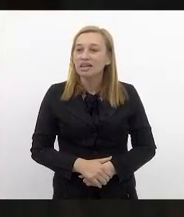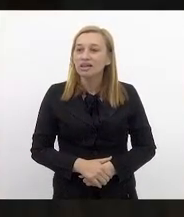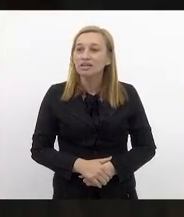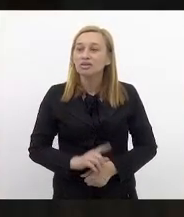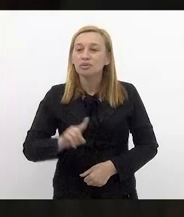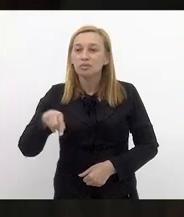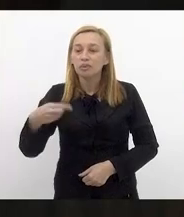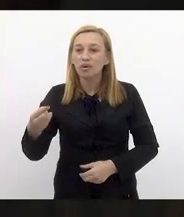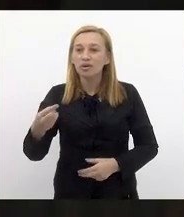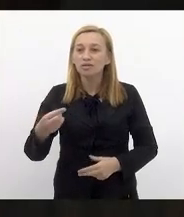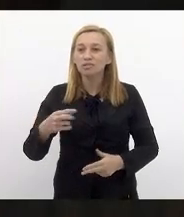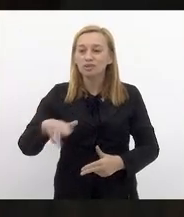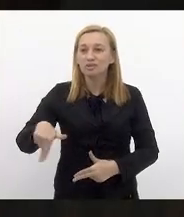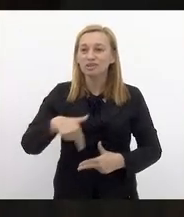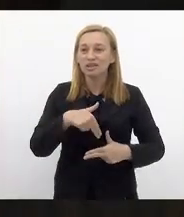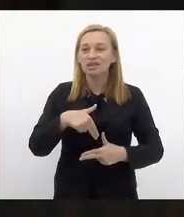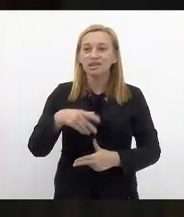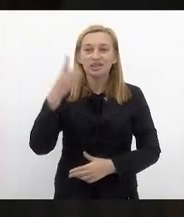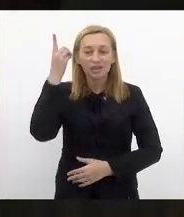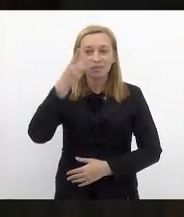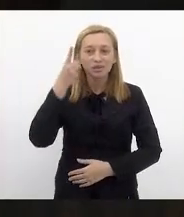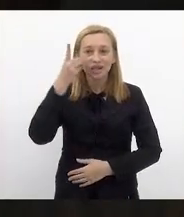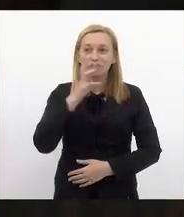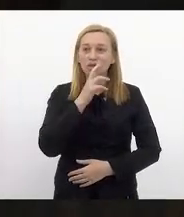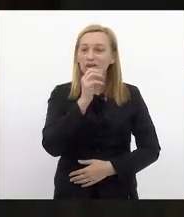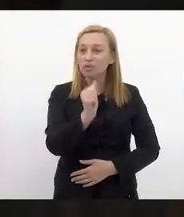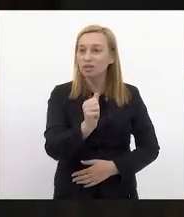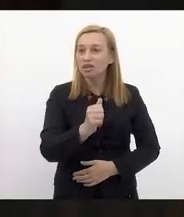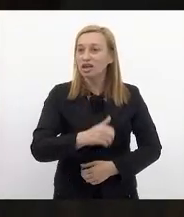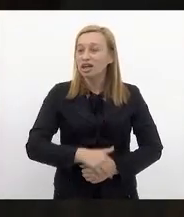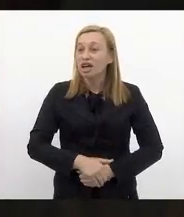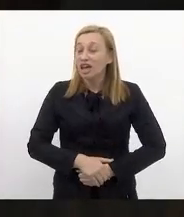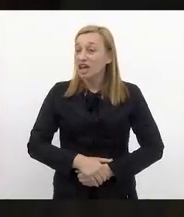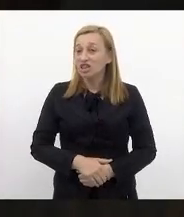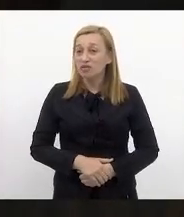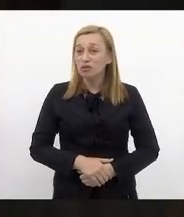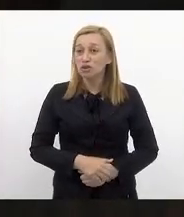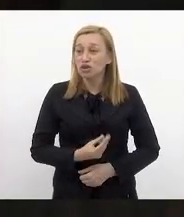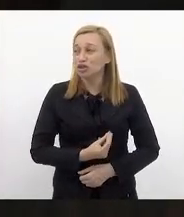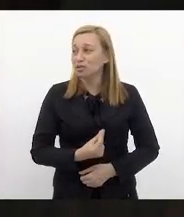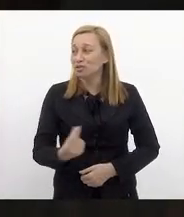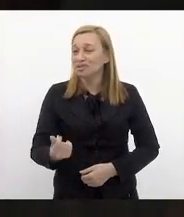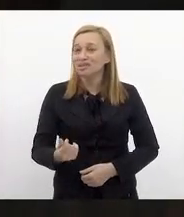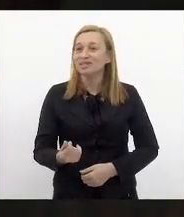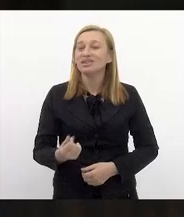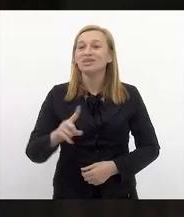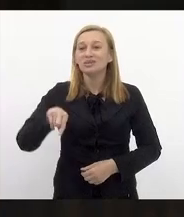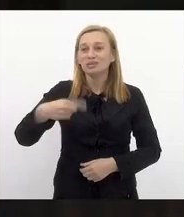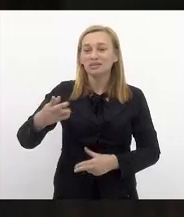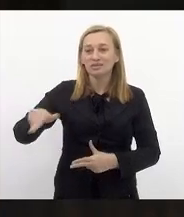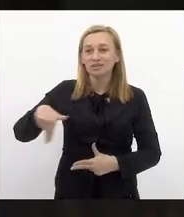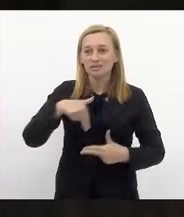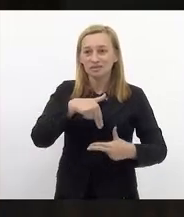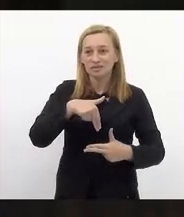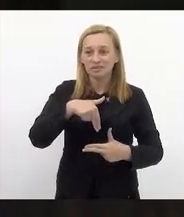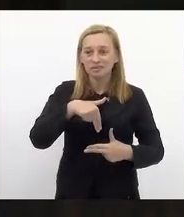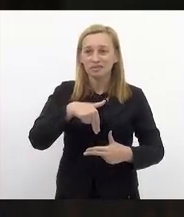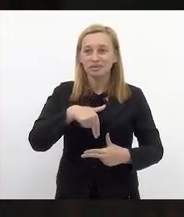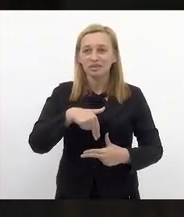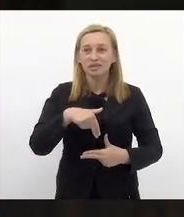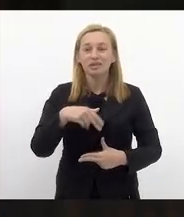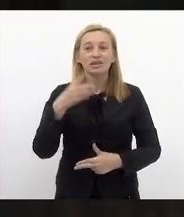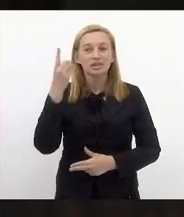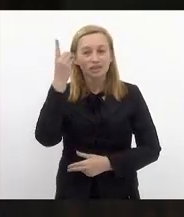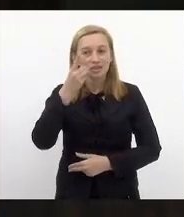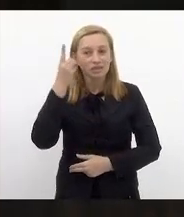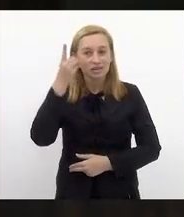Próximo orador inscrito, nobre deputado Rodrigo Amorim. Não se encontrando presente, próximo orador inscrito, nobre